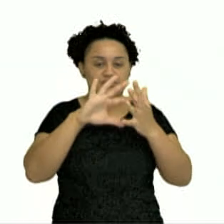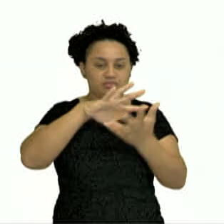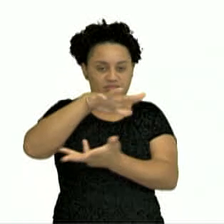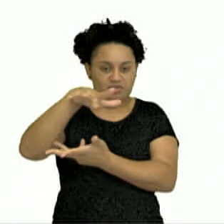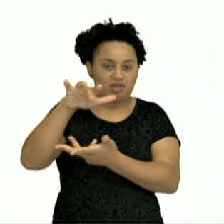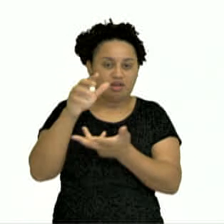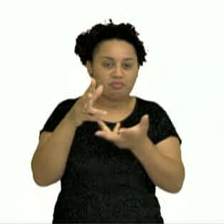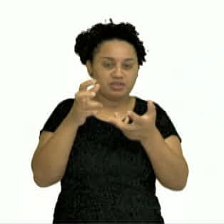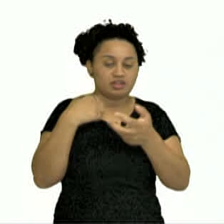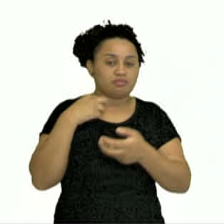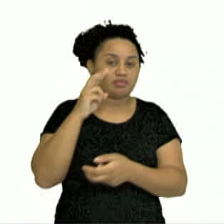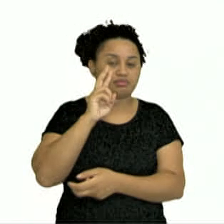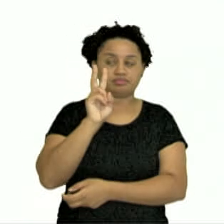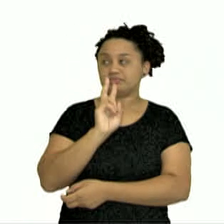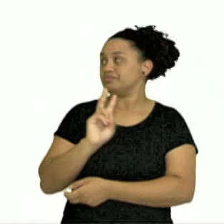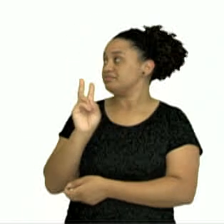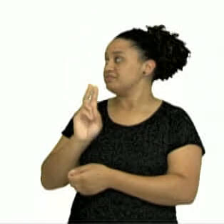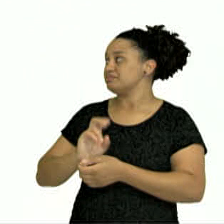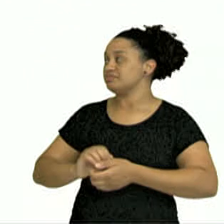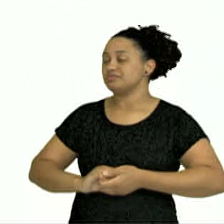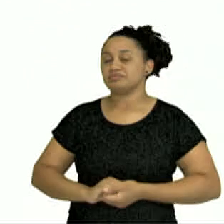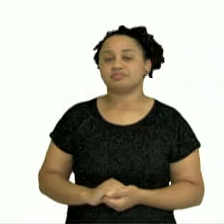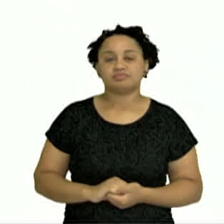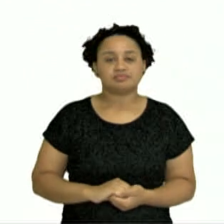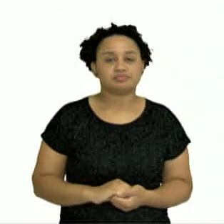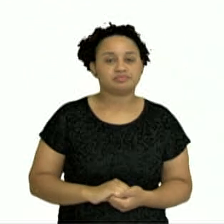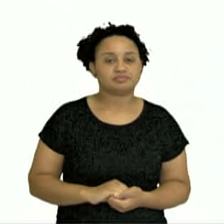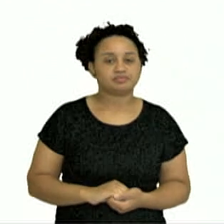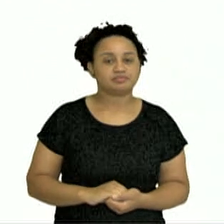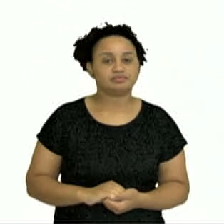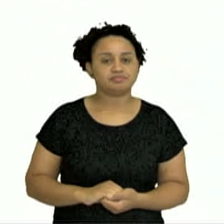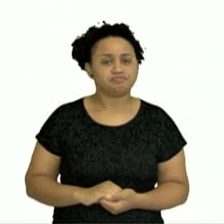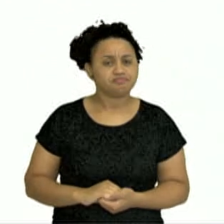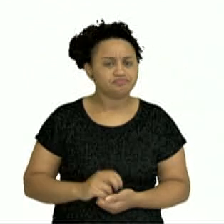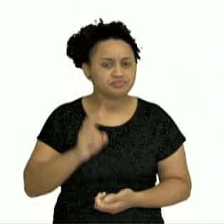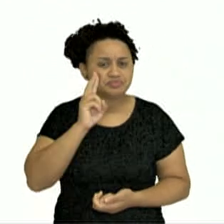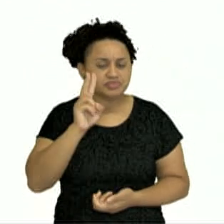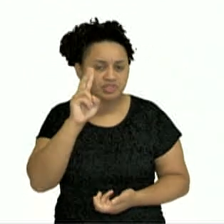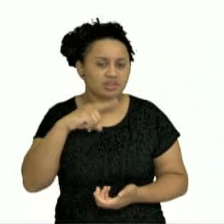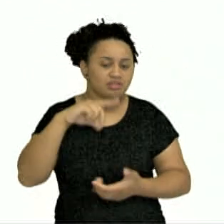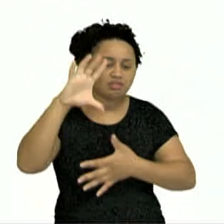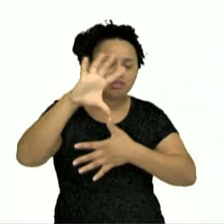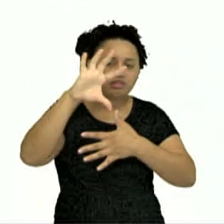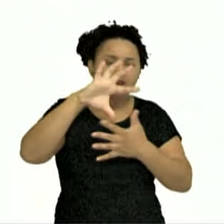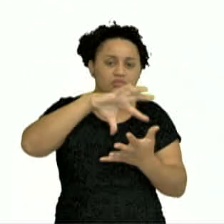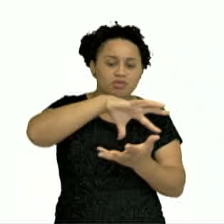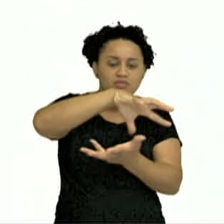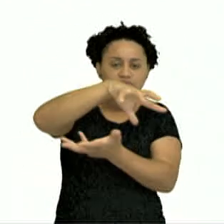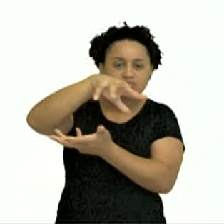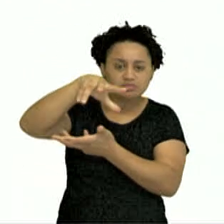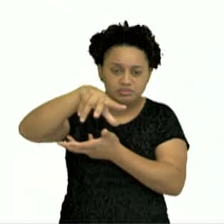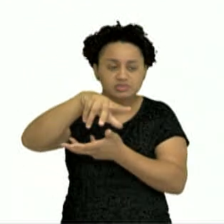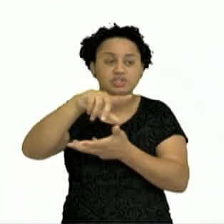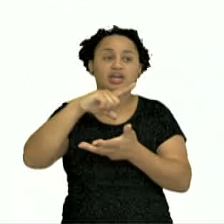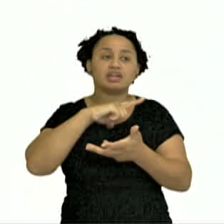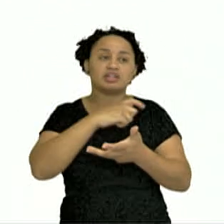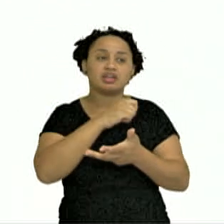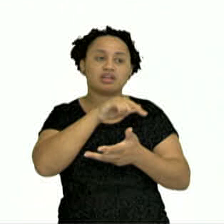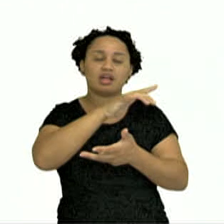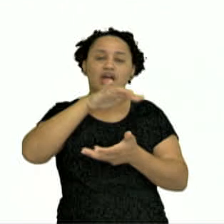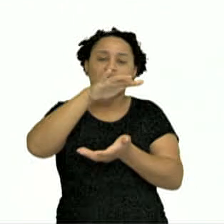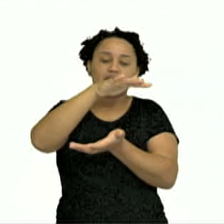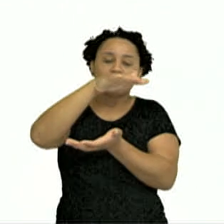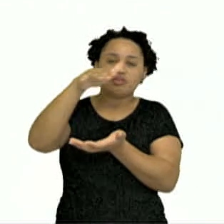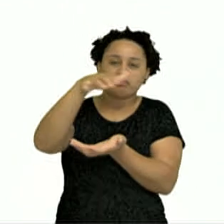perceber que nós temos um mapa mundi aparecendo e as massas de ar que vão se originar nas áreas polares,